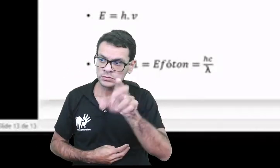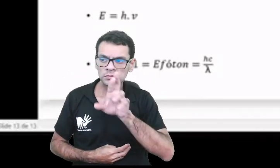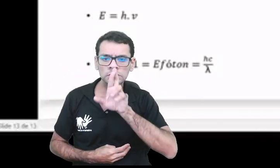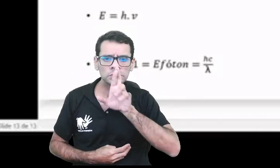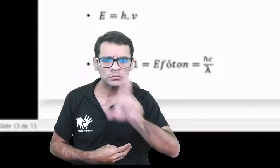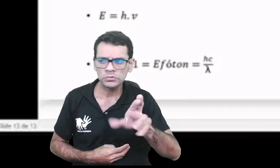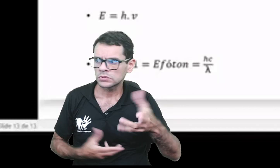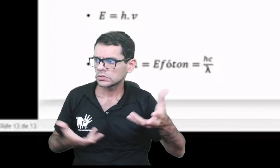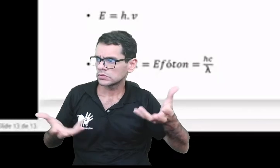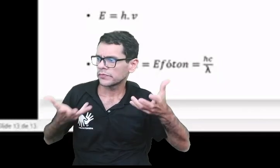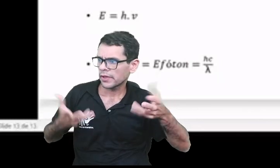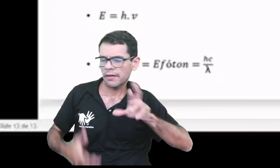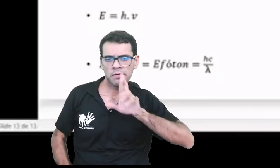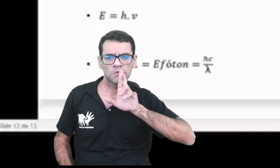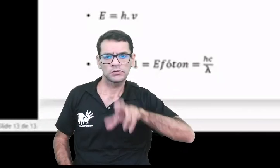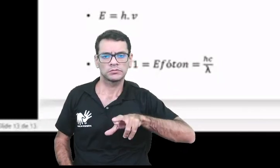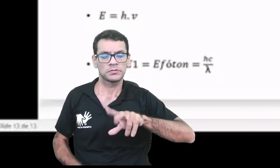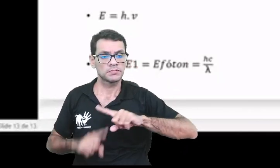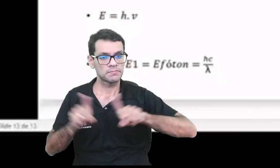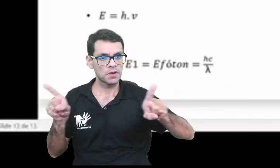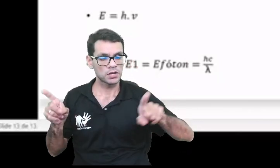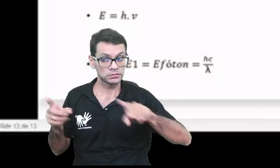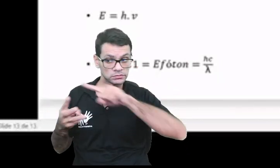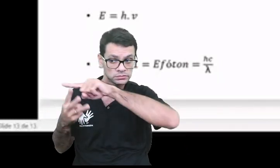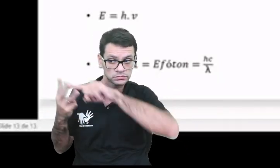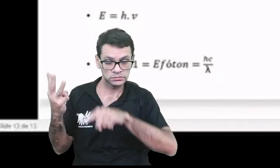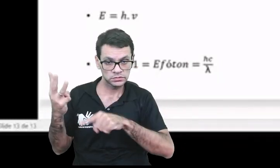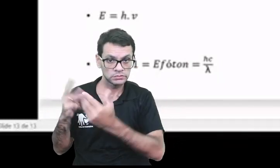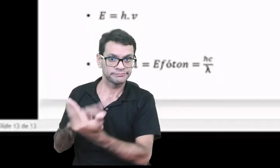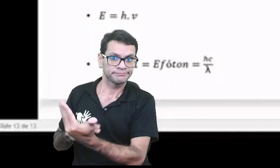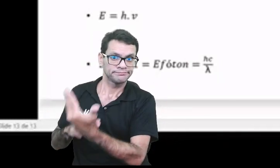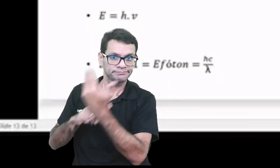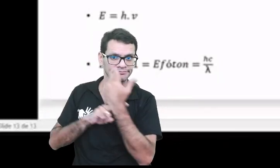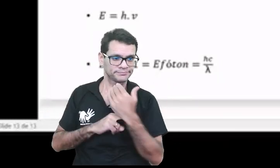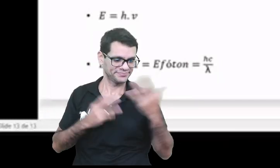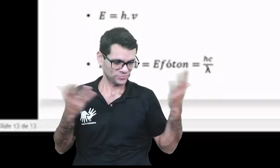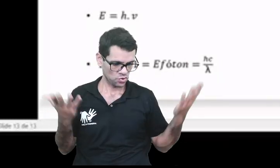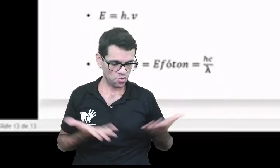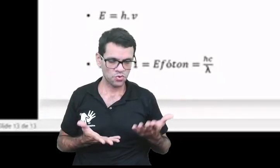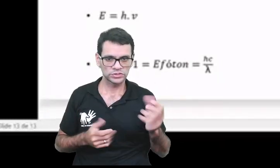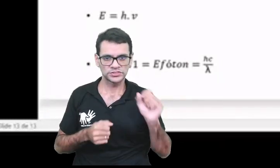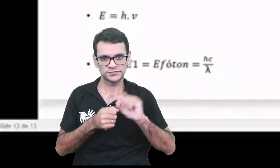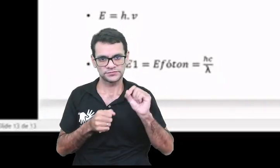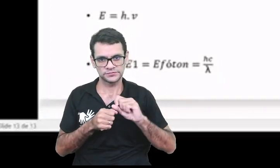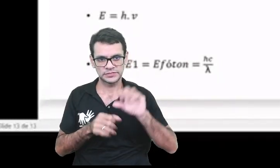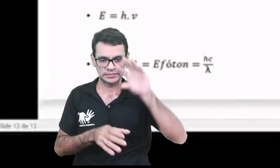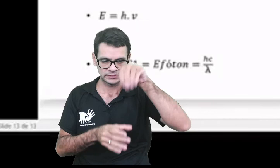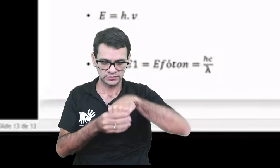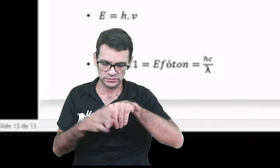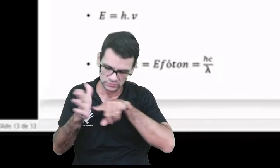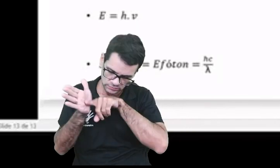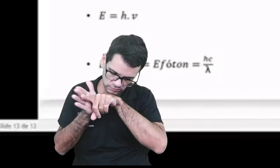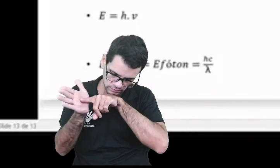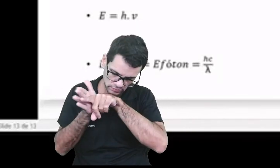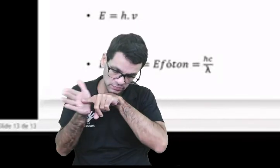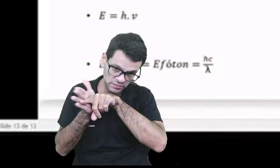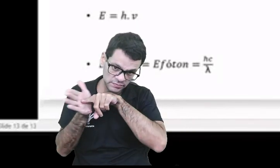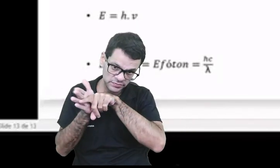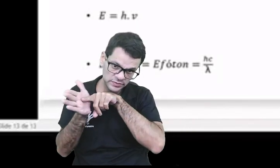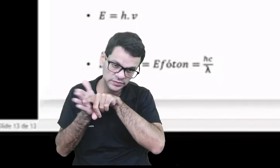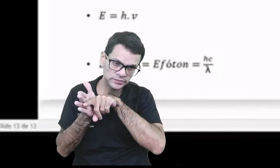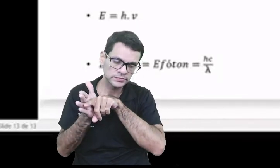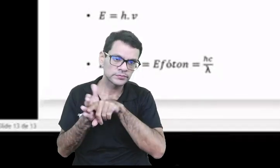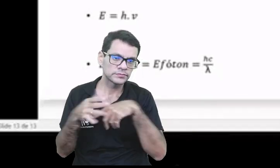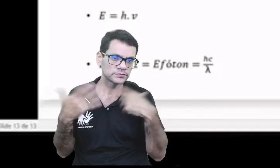o que você quer responder, mas as observações que a gente consegue fazer dentro de uma pesquisa científica,